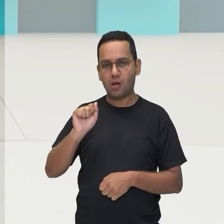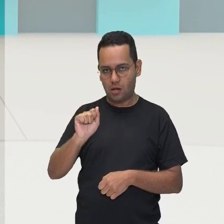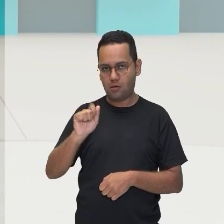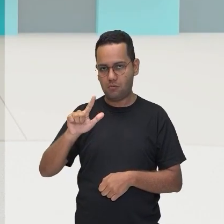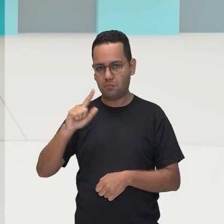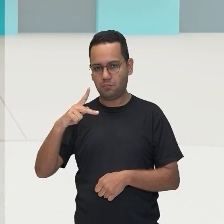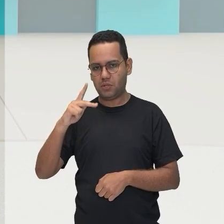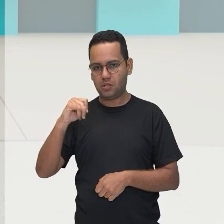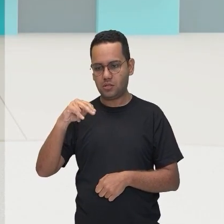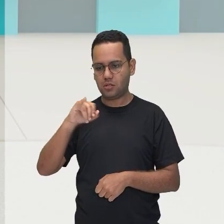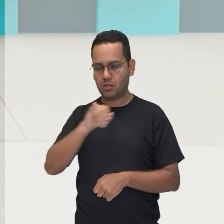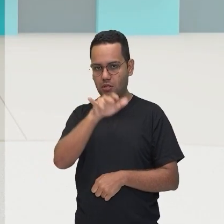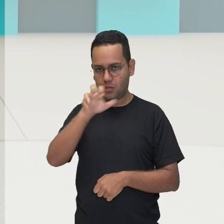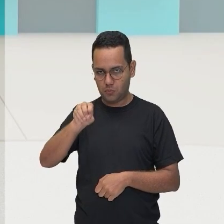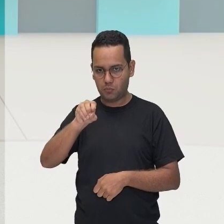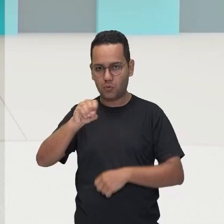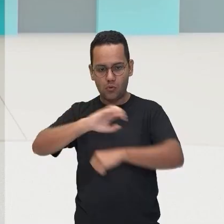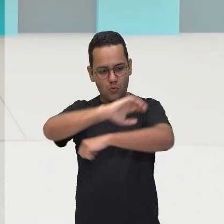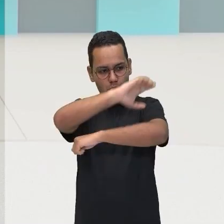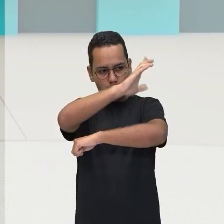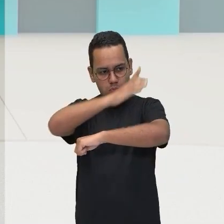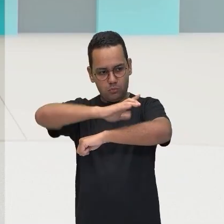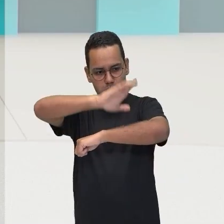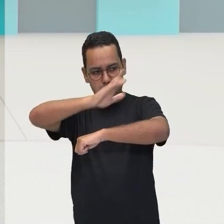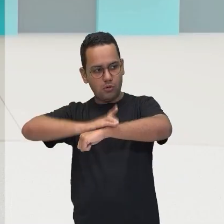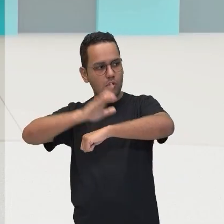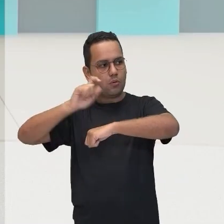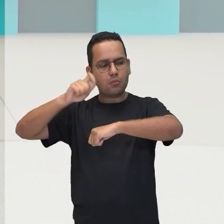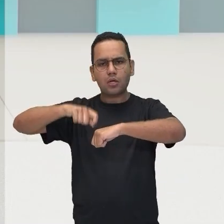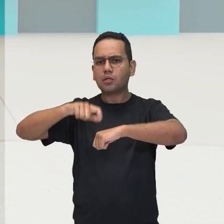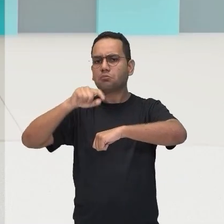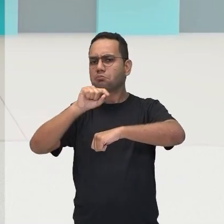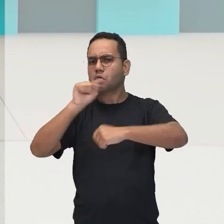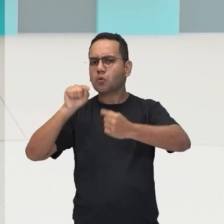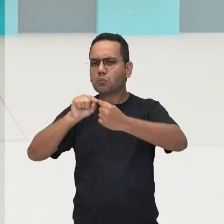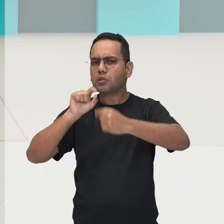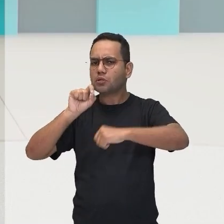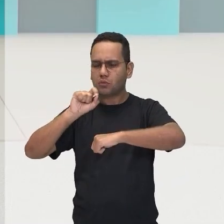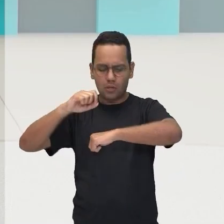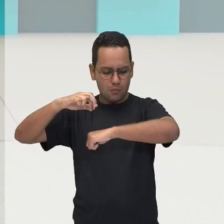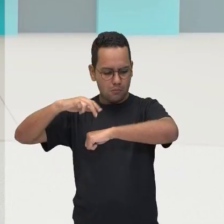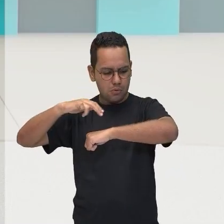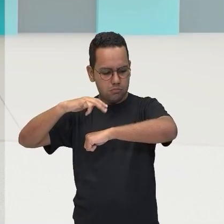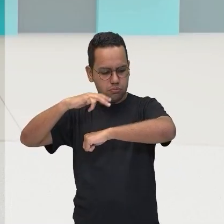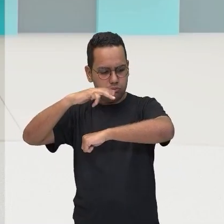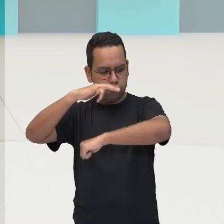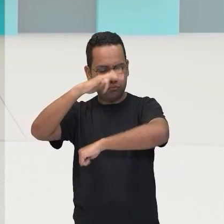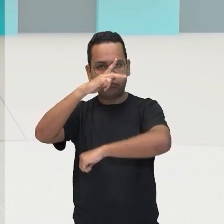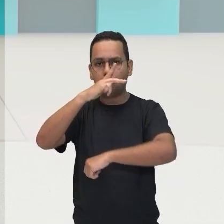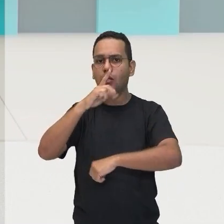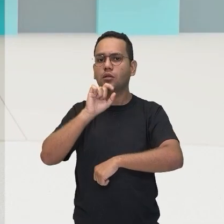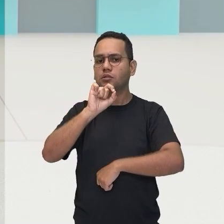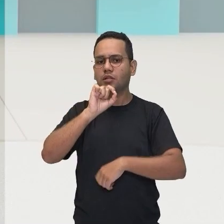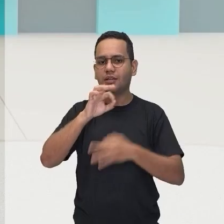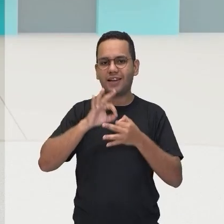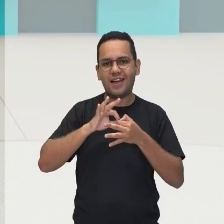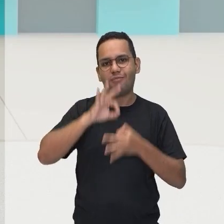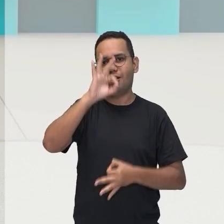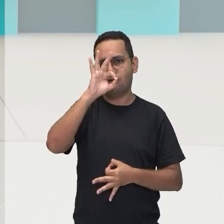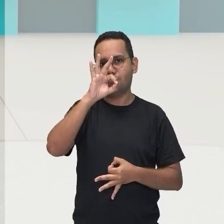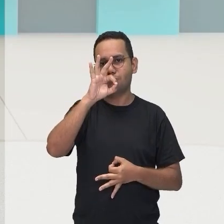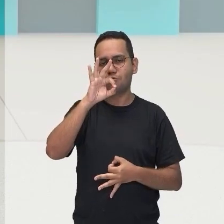vai acontecer, ele vai ser considerado alpinismo quando essa trajetória ela for acima